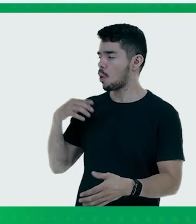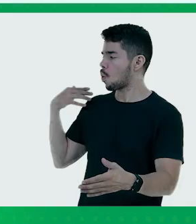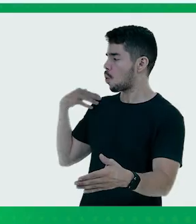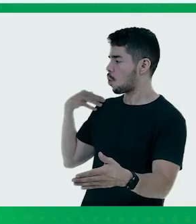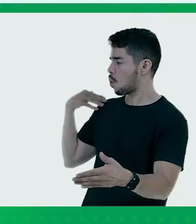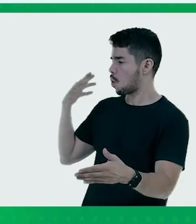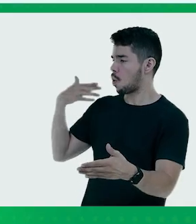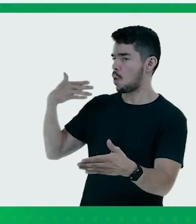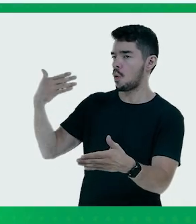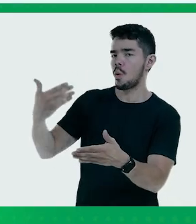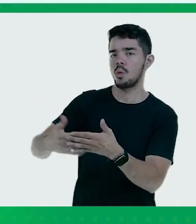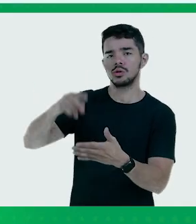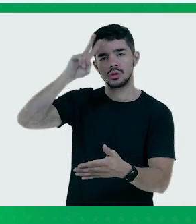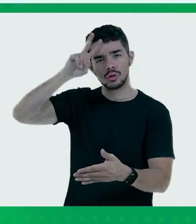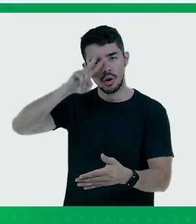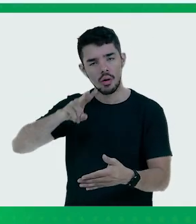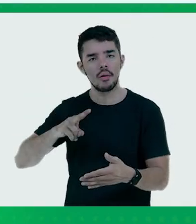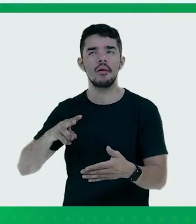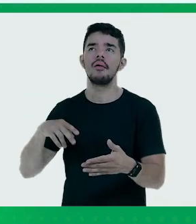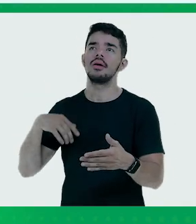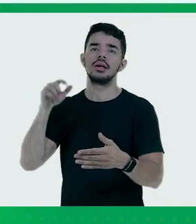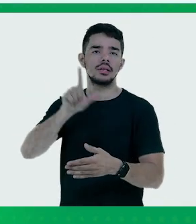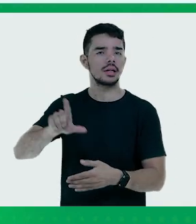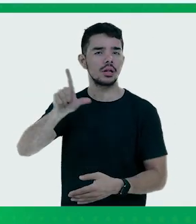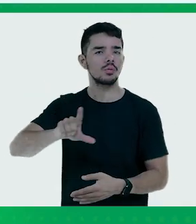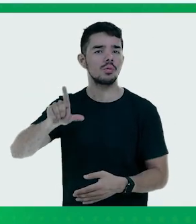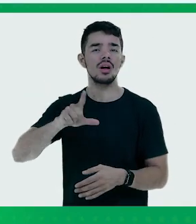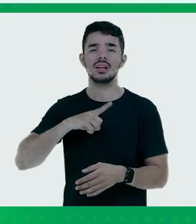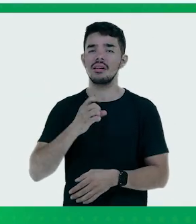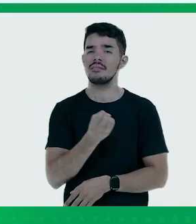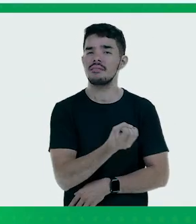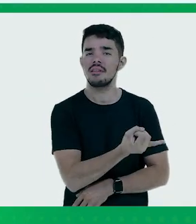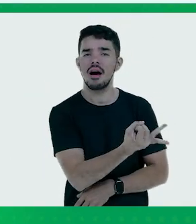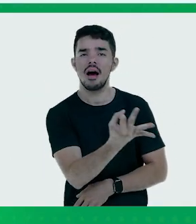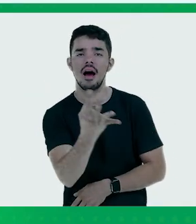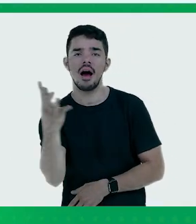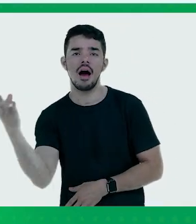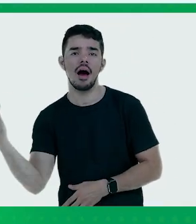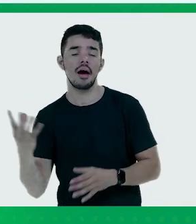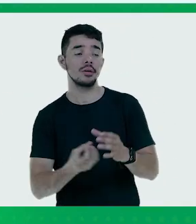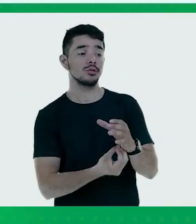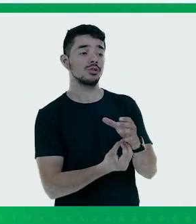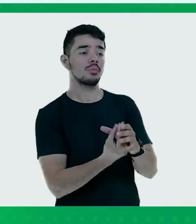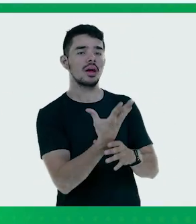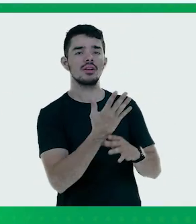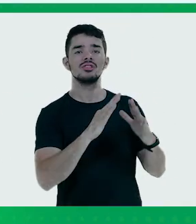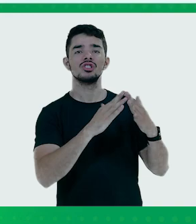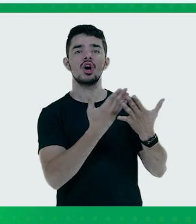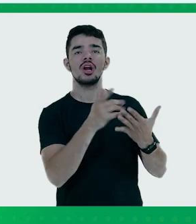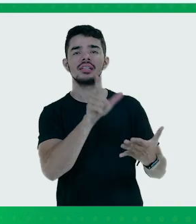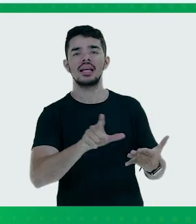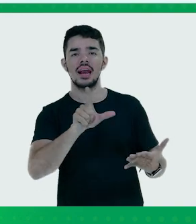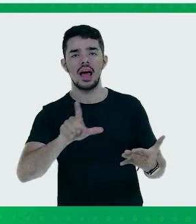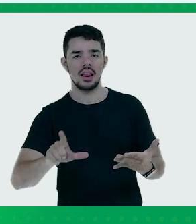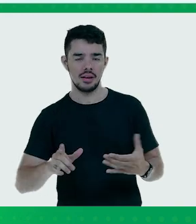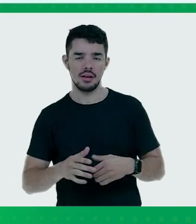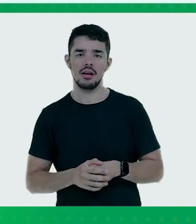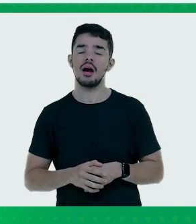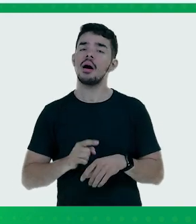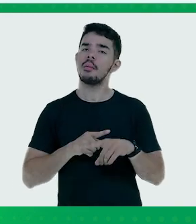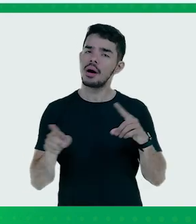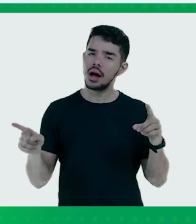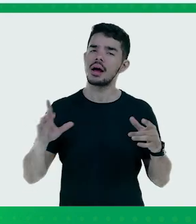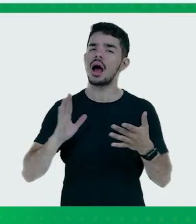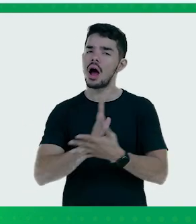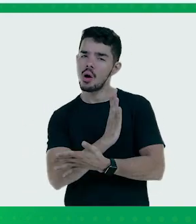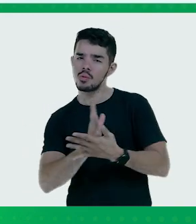ao longo da literatura, várias escolas literárias, se assim as chamamos. Mas é preciso entender também que em